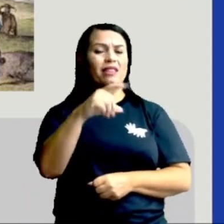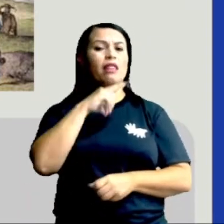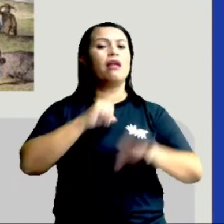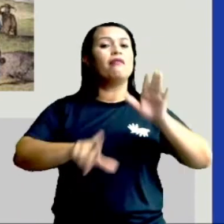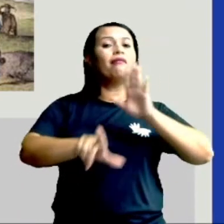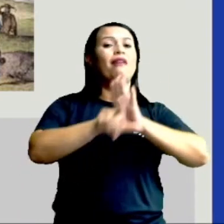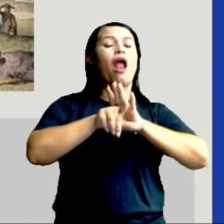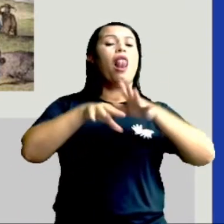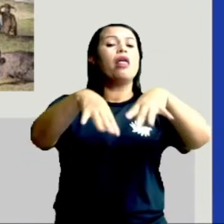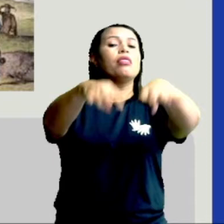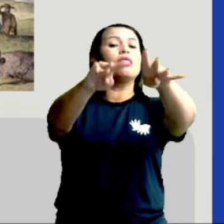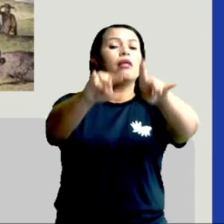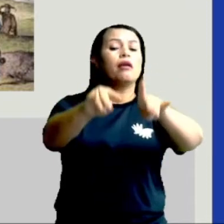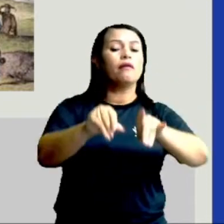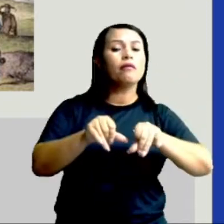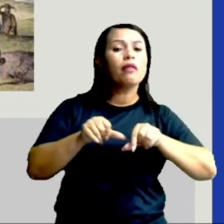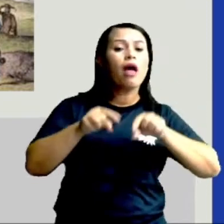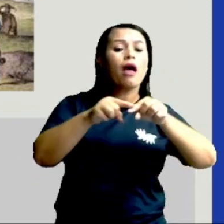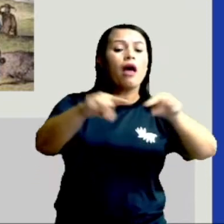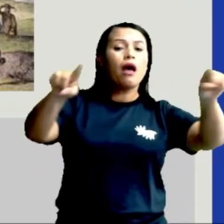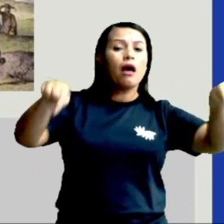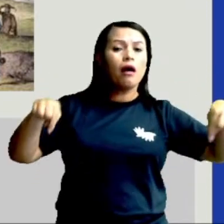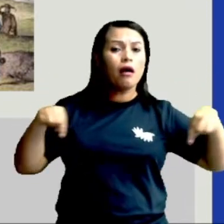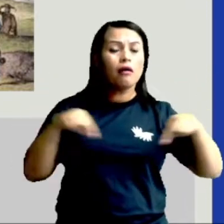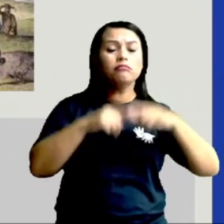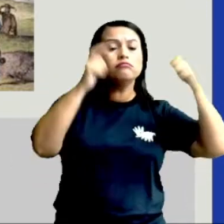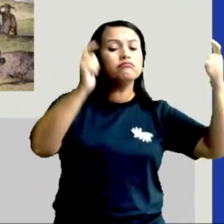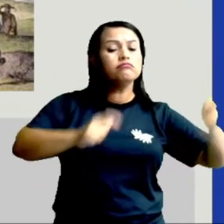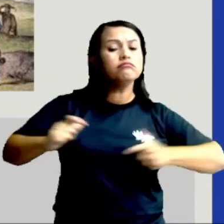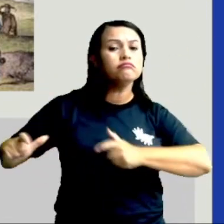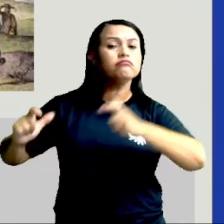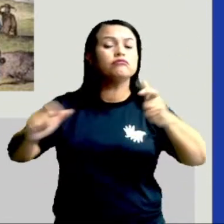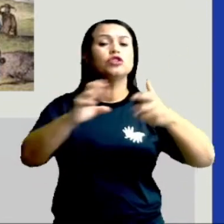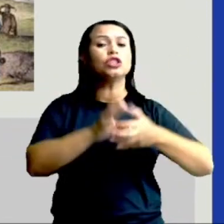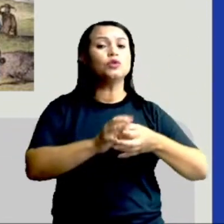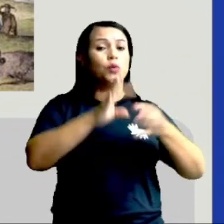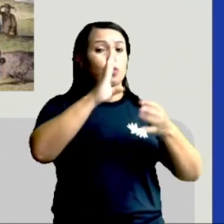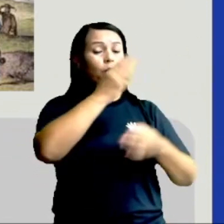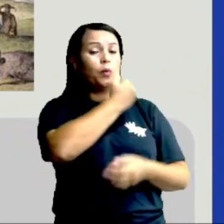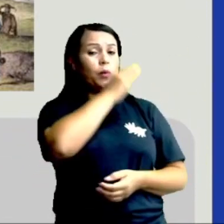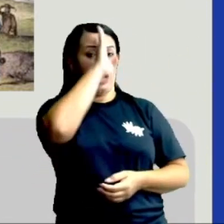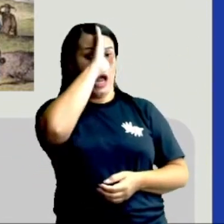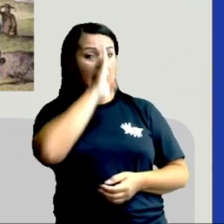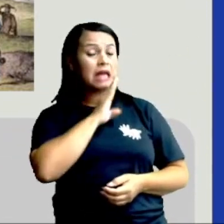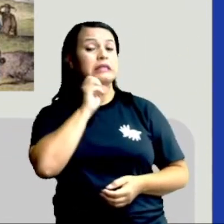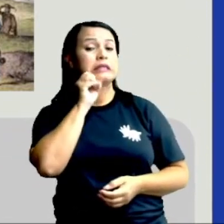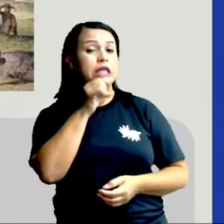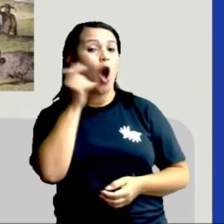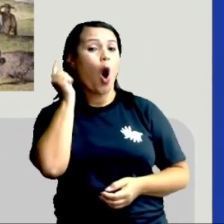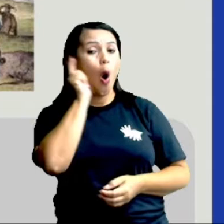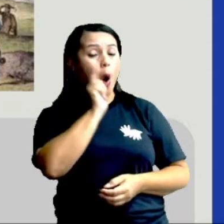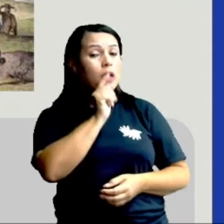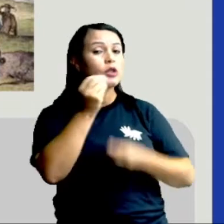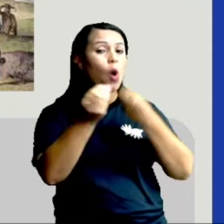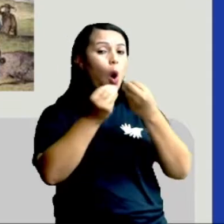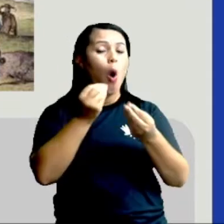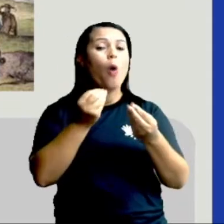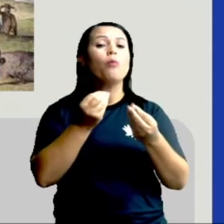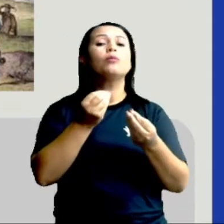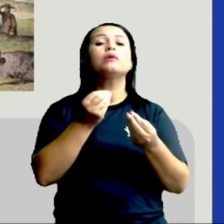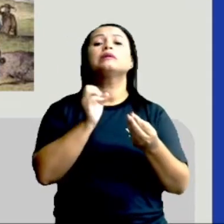Terras. Ficava estabelecido que as terras públicas só poderiam ser adquiridas através de